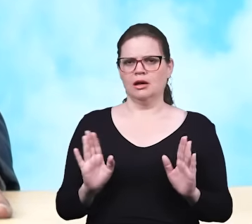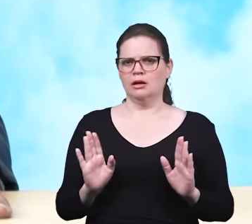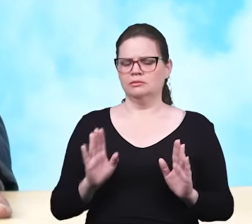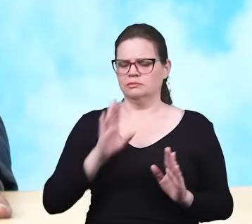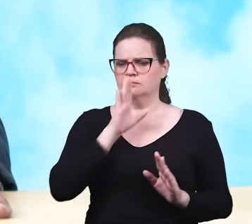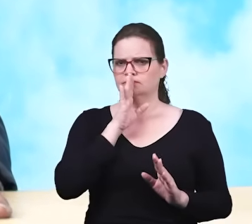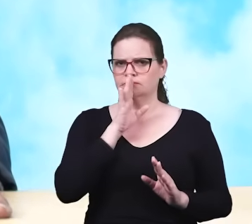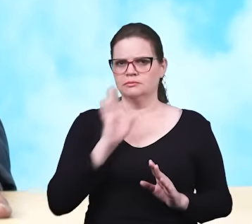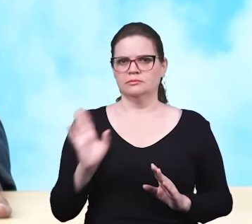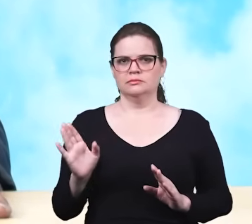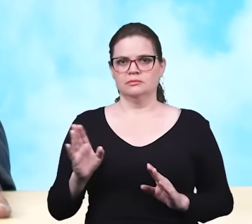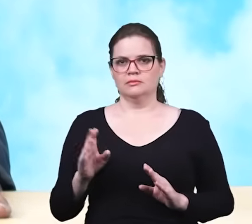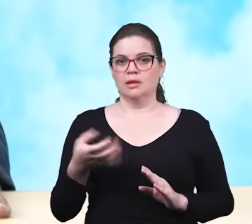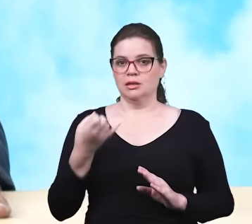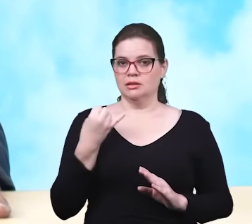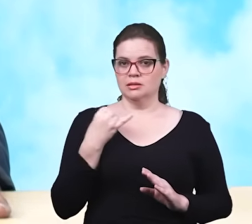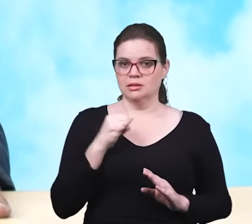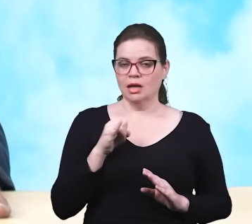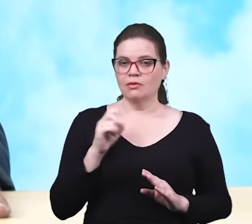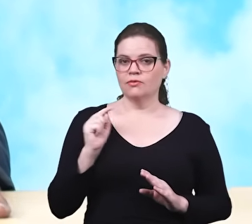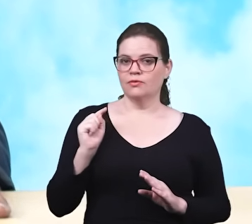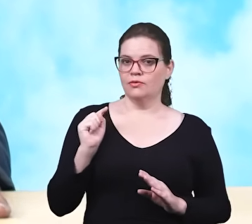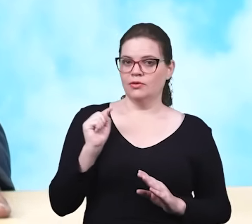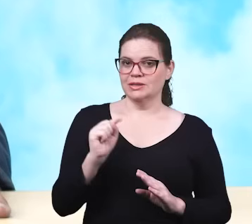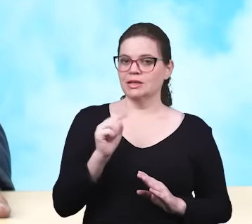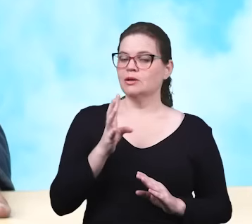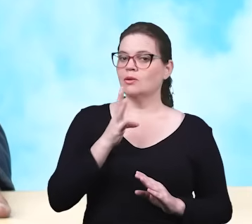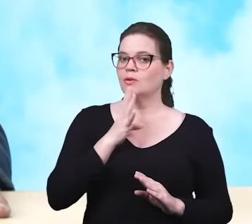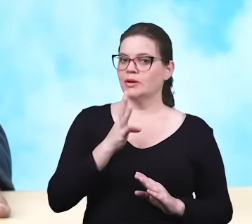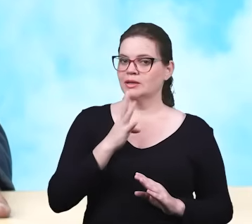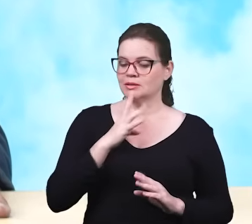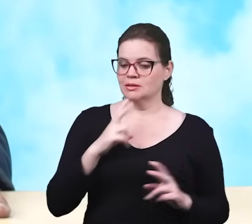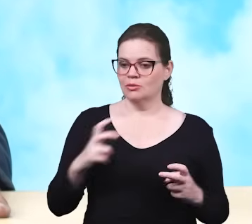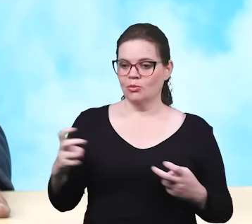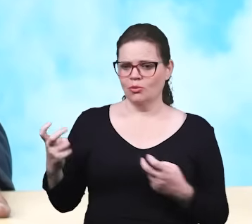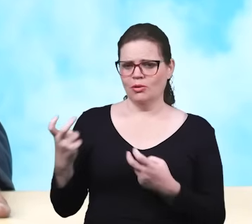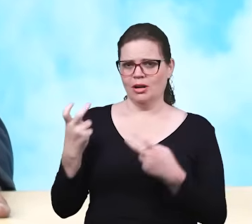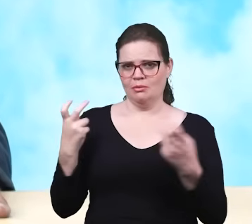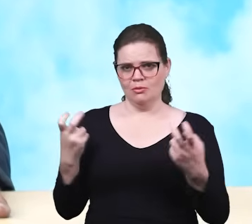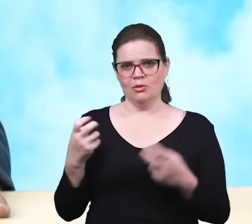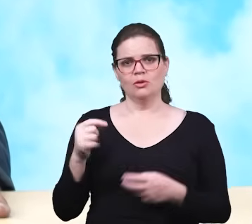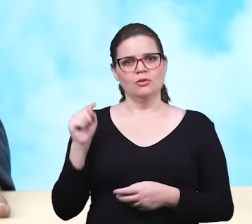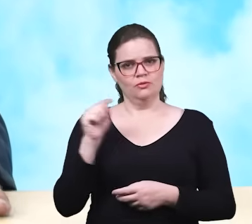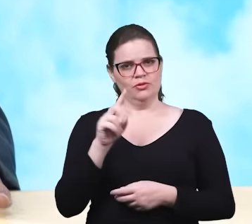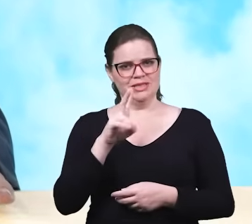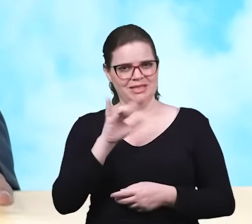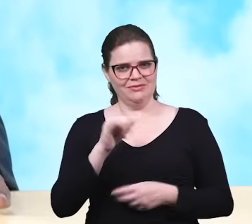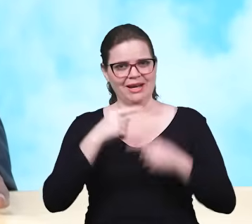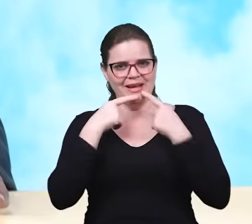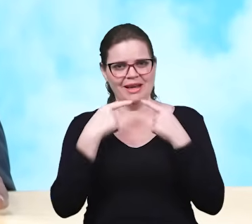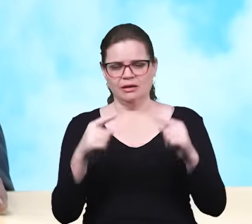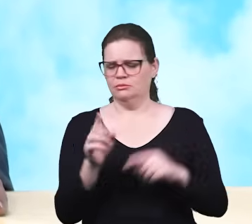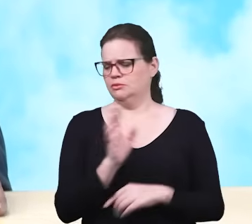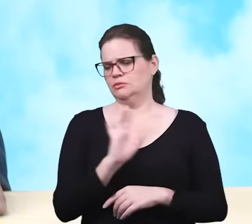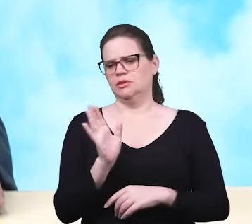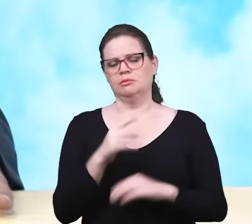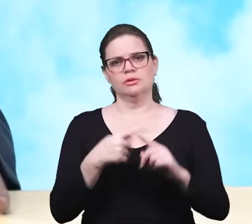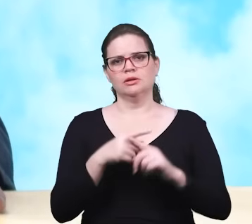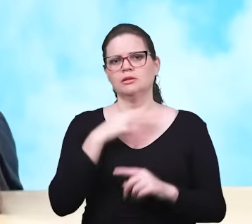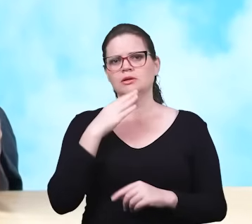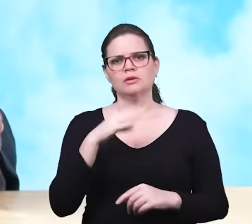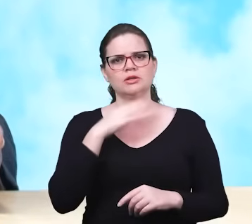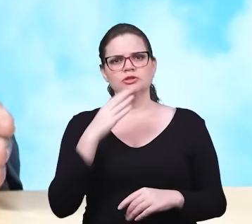não murmurar se você conhecer o clamor e a resposta do Senhor, o projeto. Não adianta o